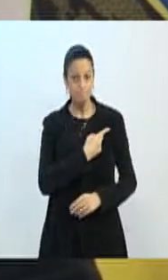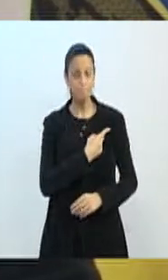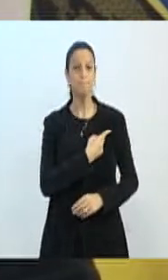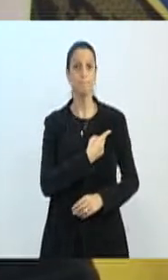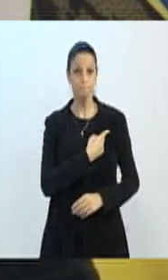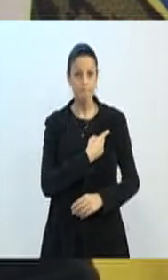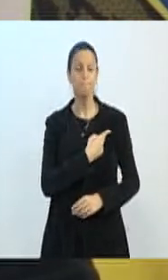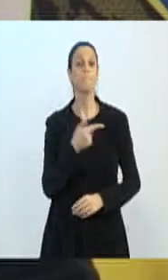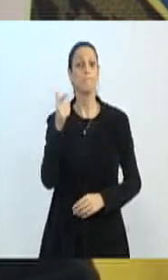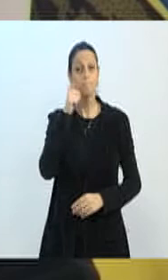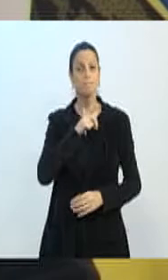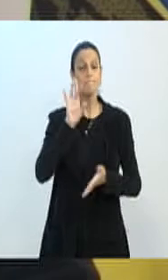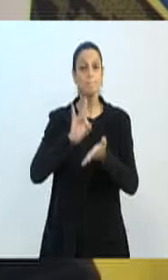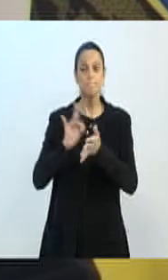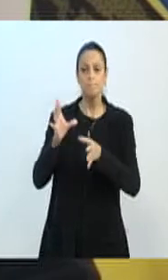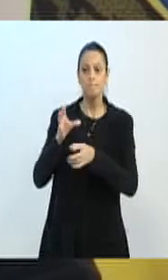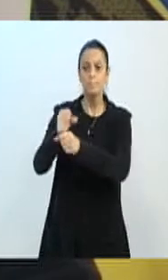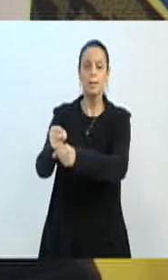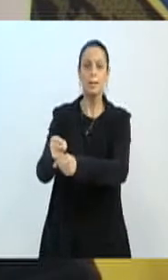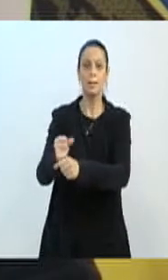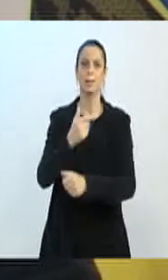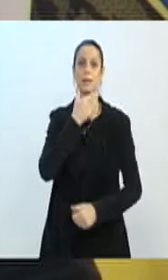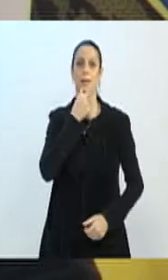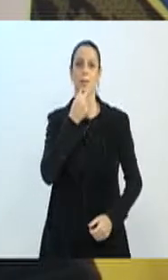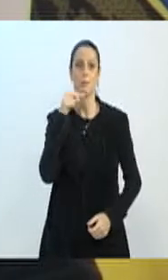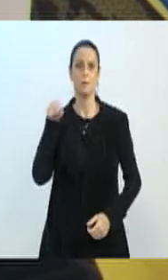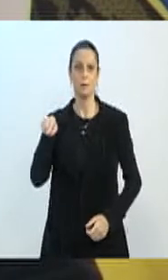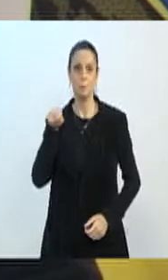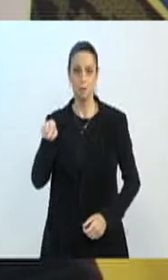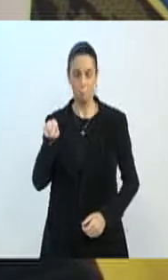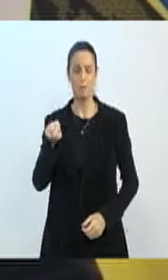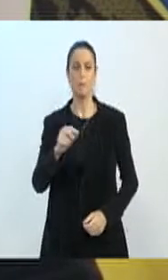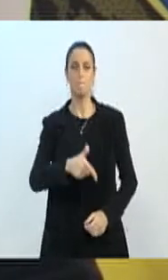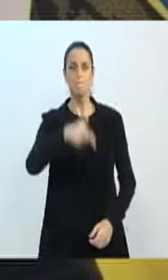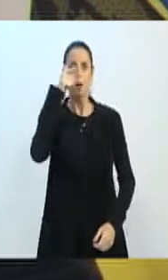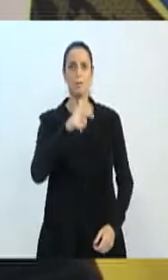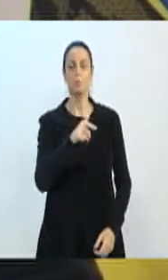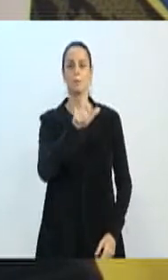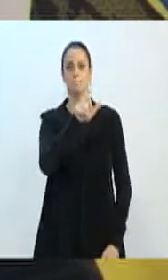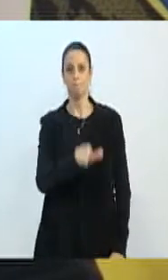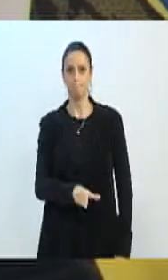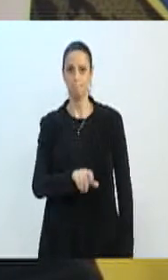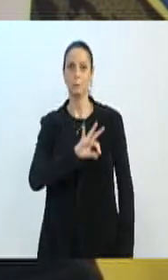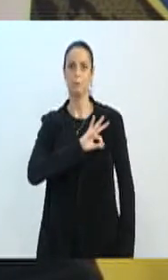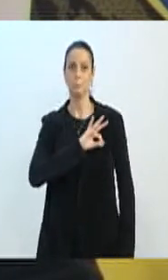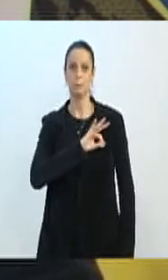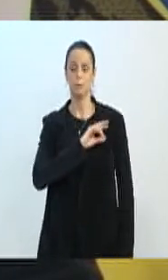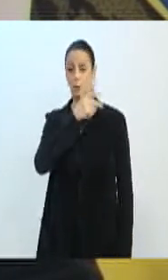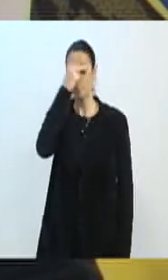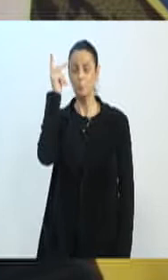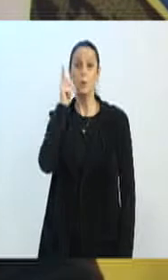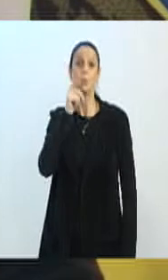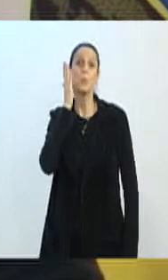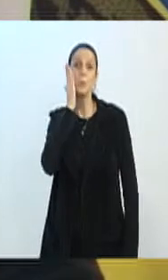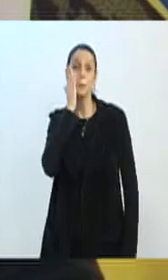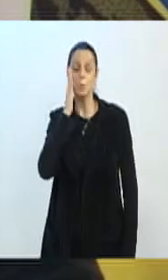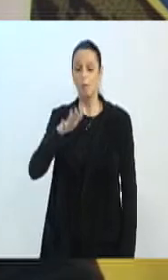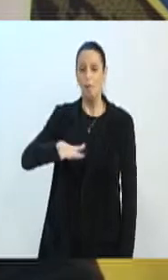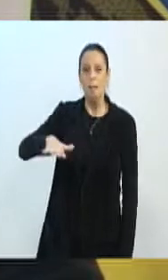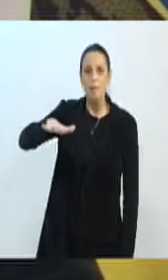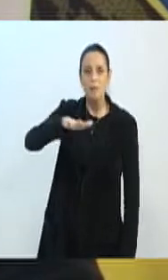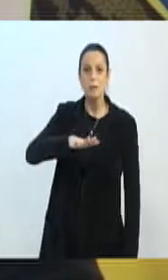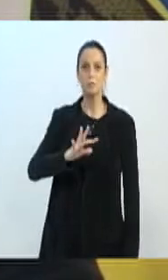capturar esse fugitivo para também a população é consiga dormir sossegada abrir a região as tratativas